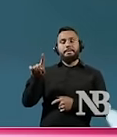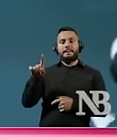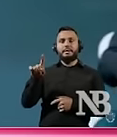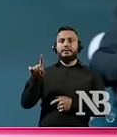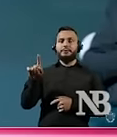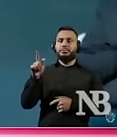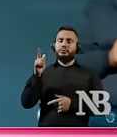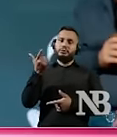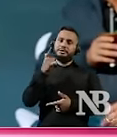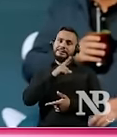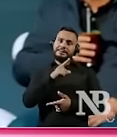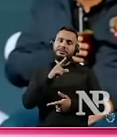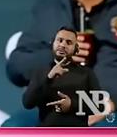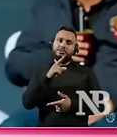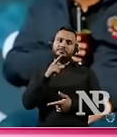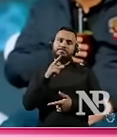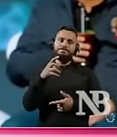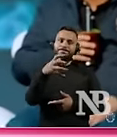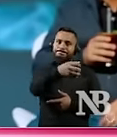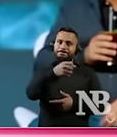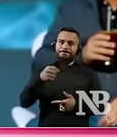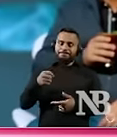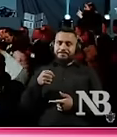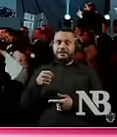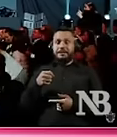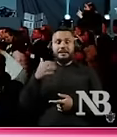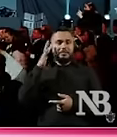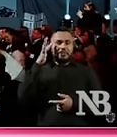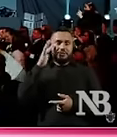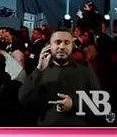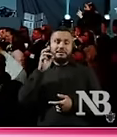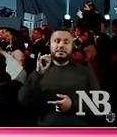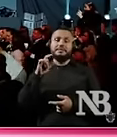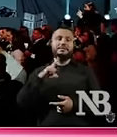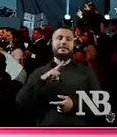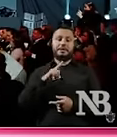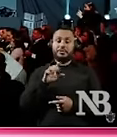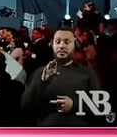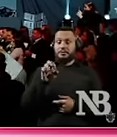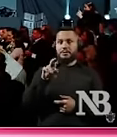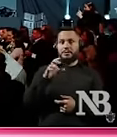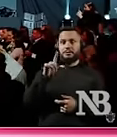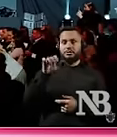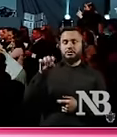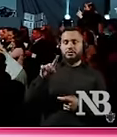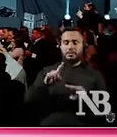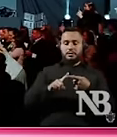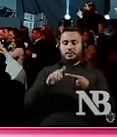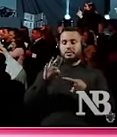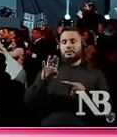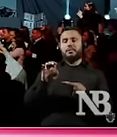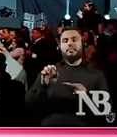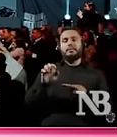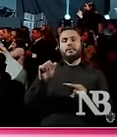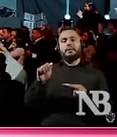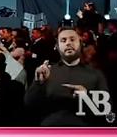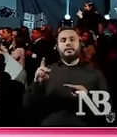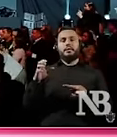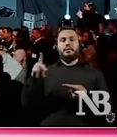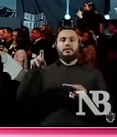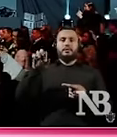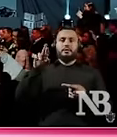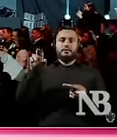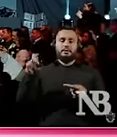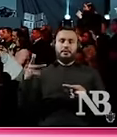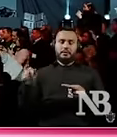Beckham no Barcelona, a gente teria Ronaldinho Gaúcho no Manchester e a gente provavelmente teria Cristiano Ronaldo